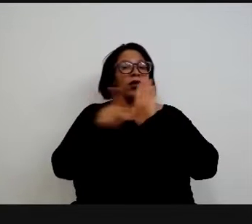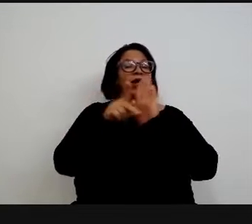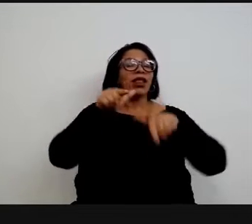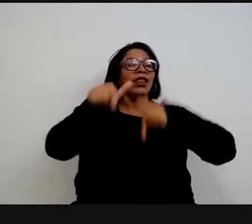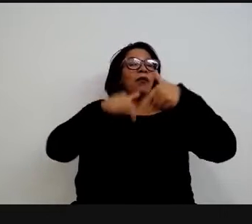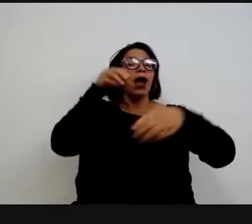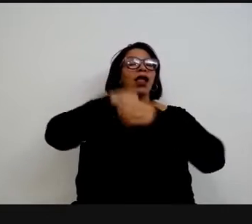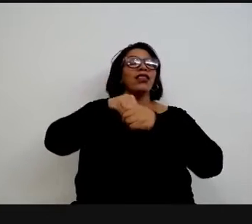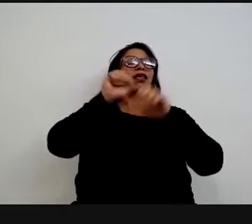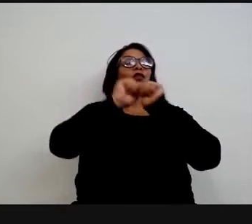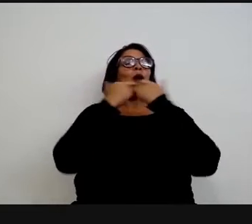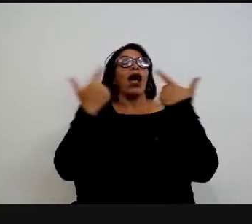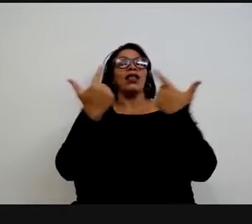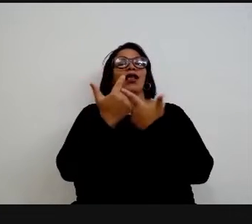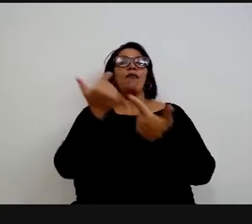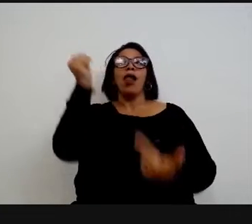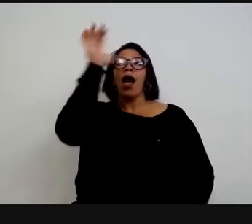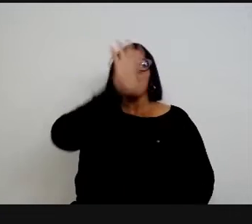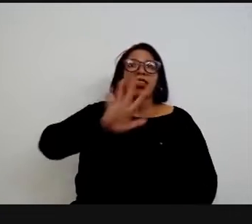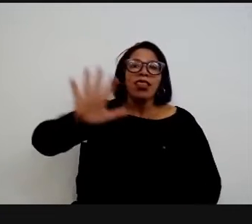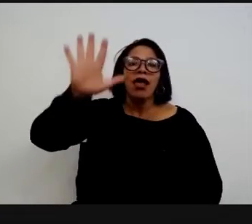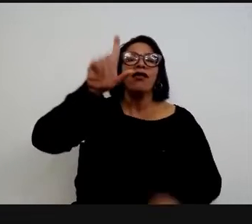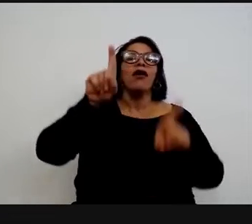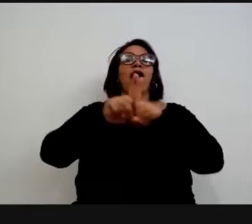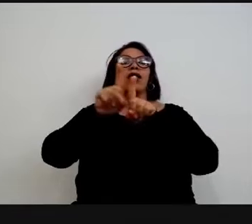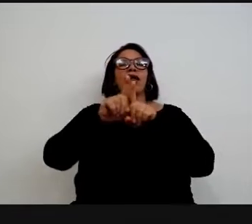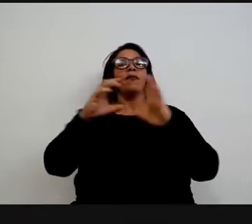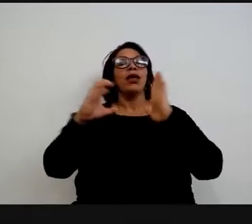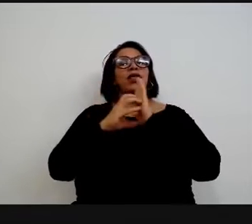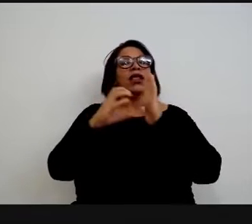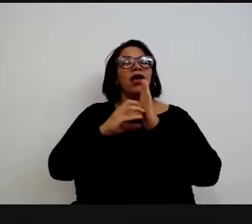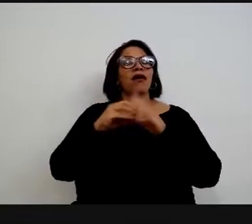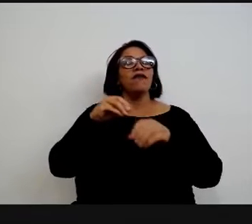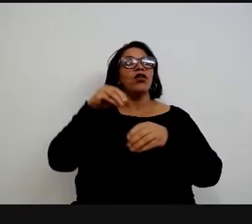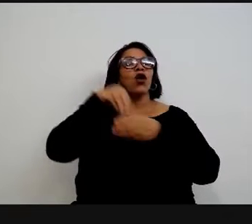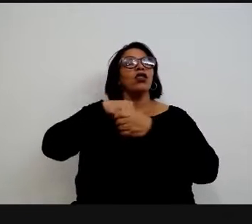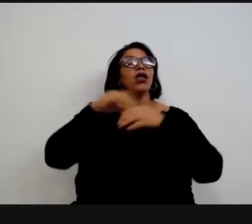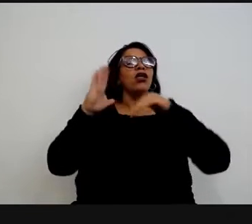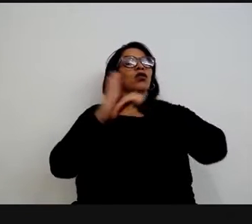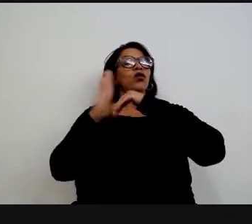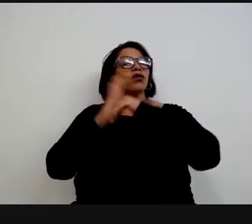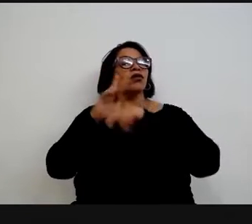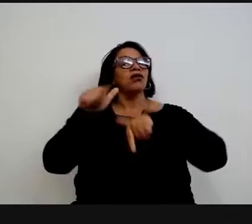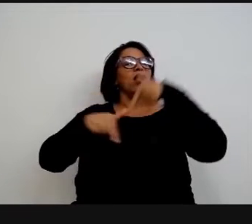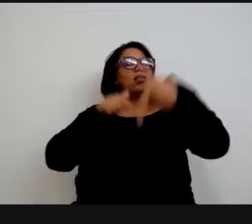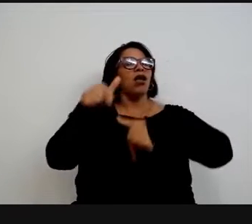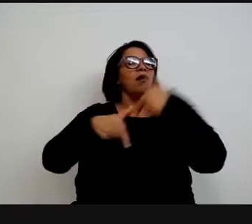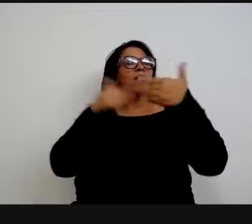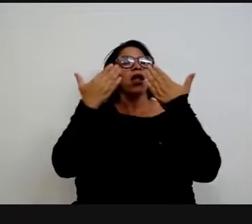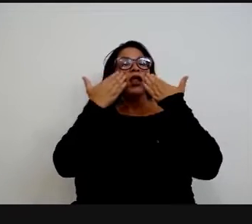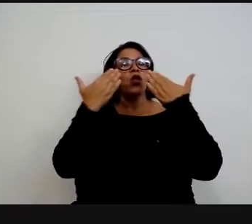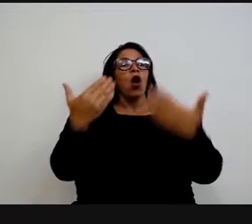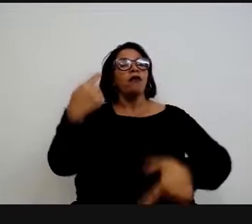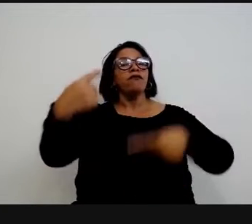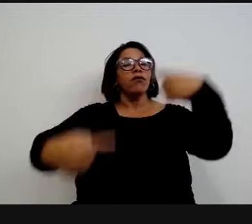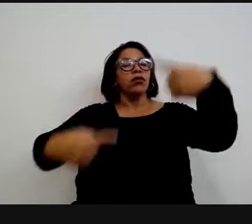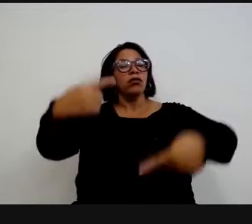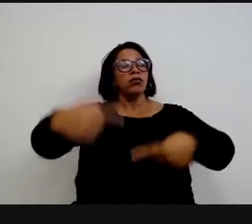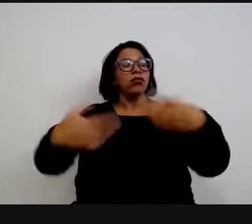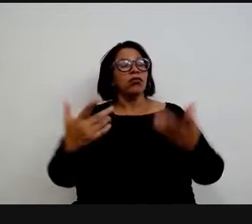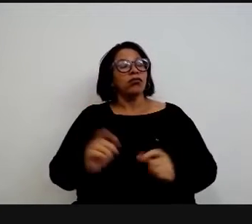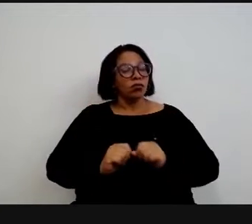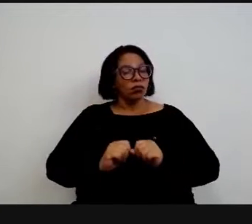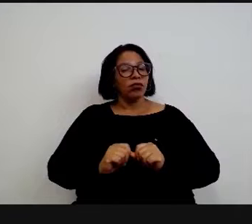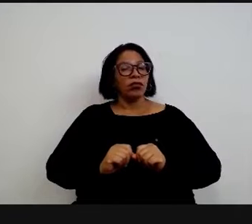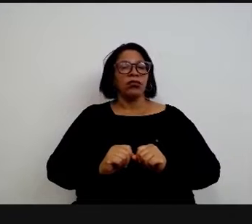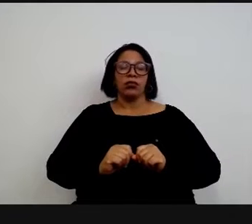do Brasil com os consultores do Senado, que estão assim, à frente da atividade, das discussões,